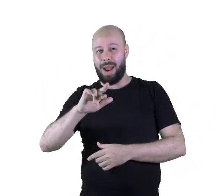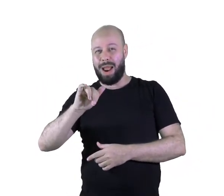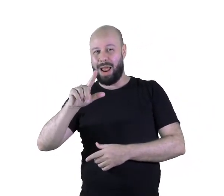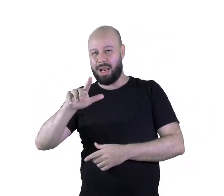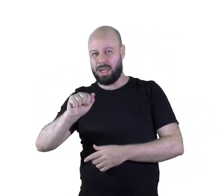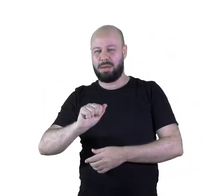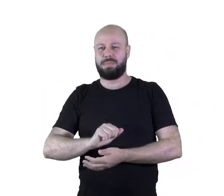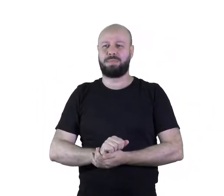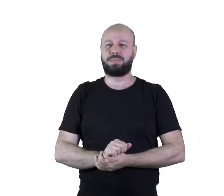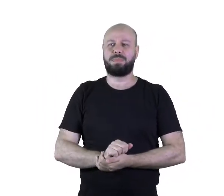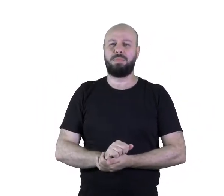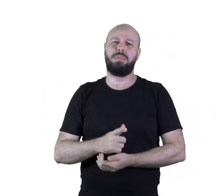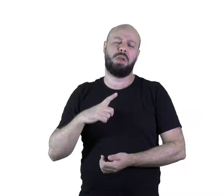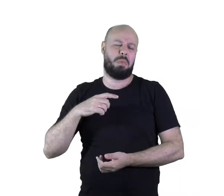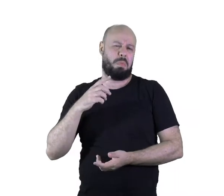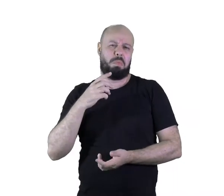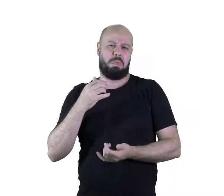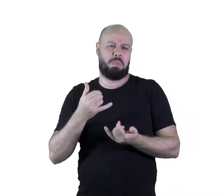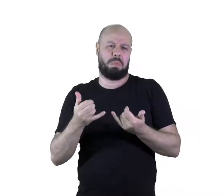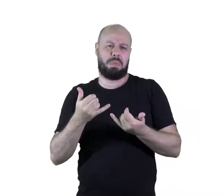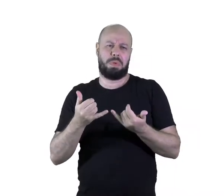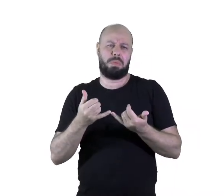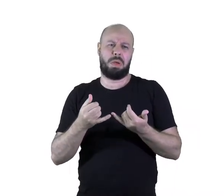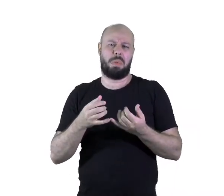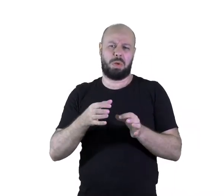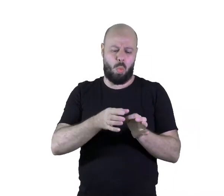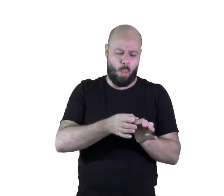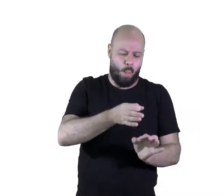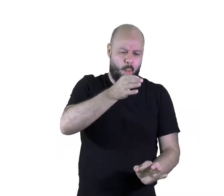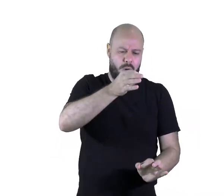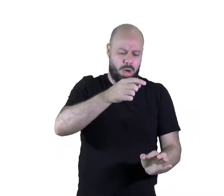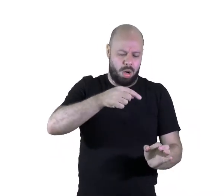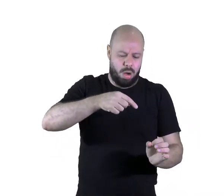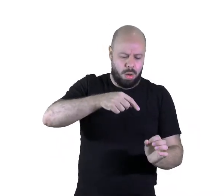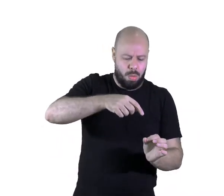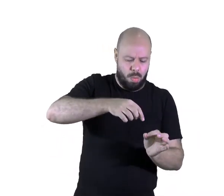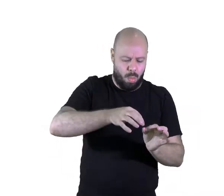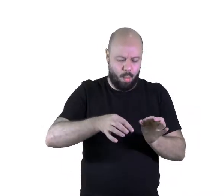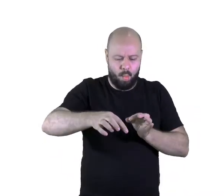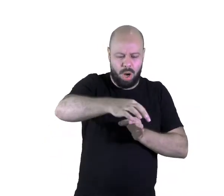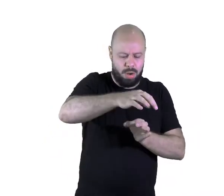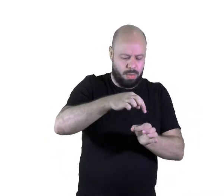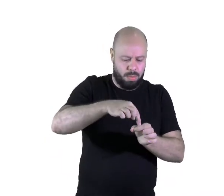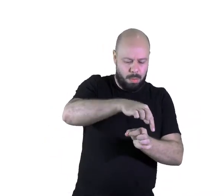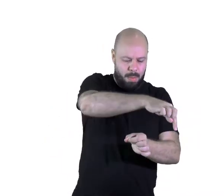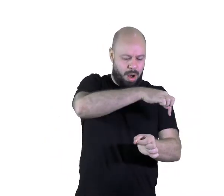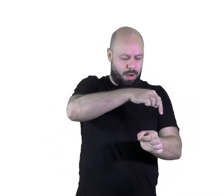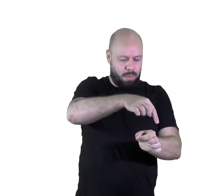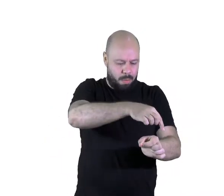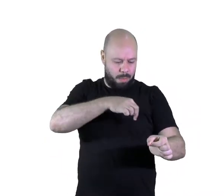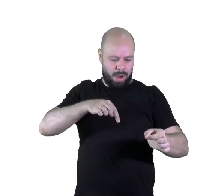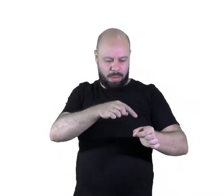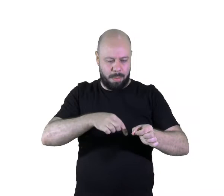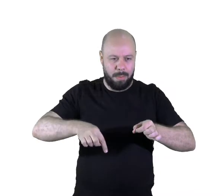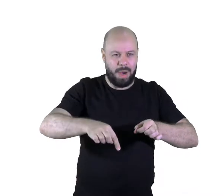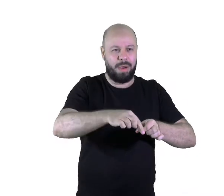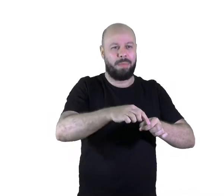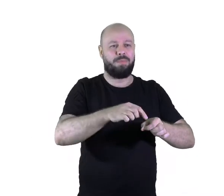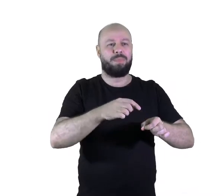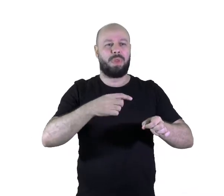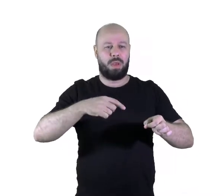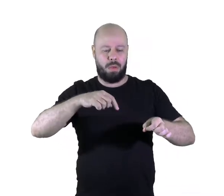como se fosse uma barra com vários tentáculos que saíssem dessa barra, esses tentáculos formados de